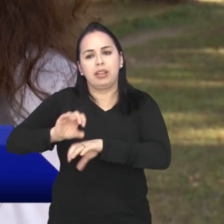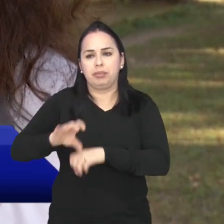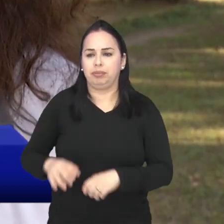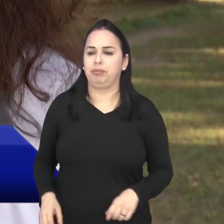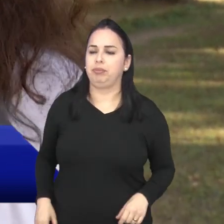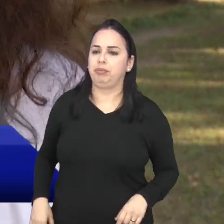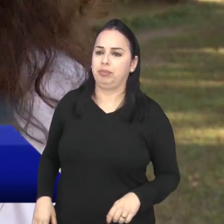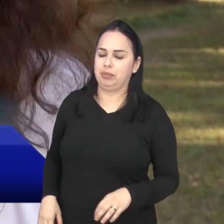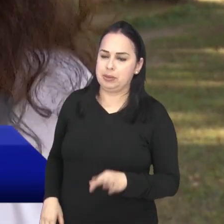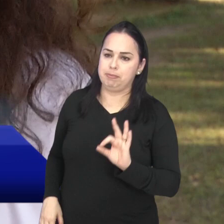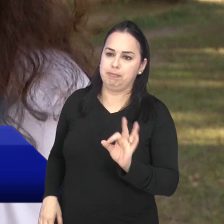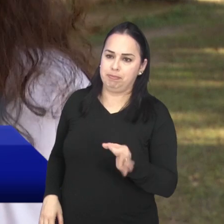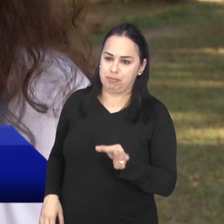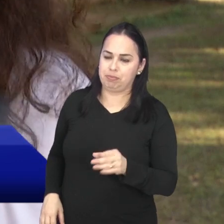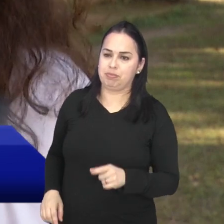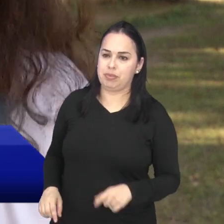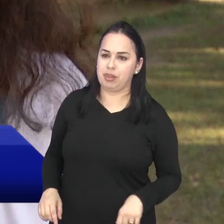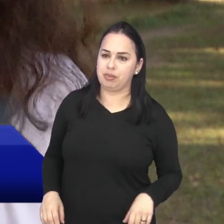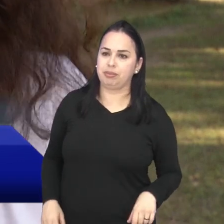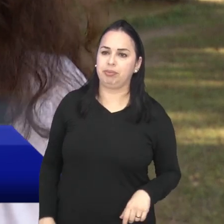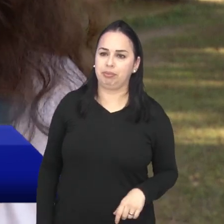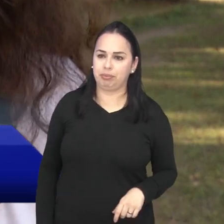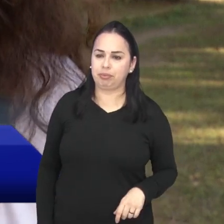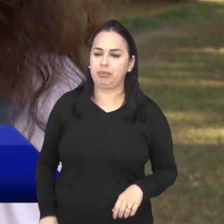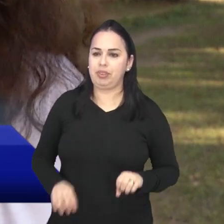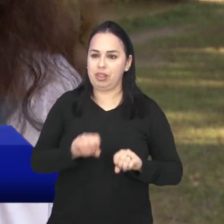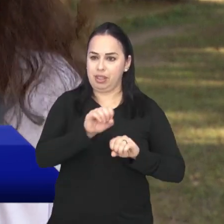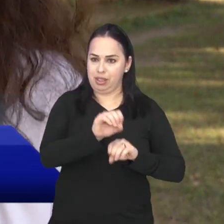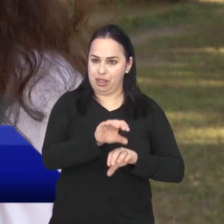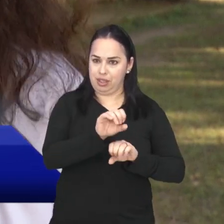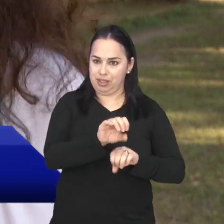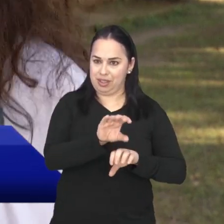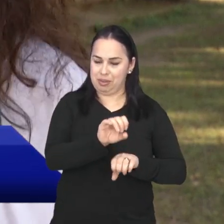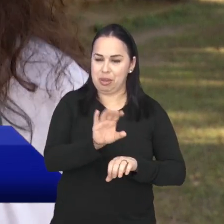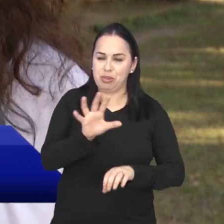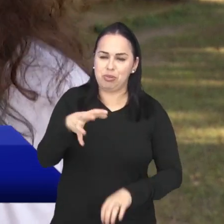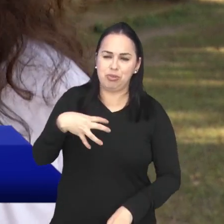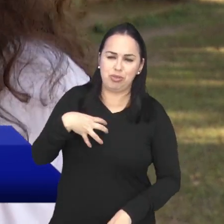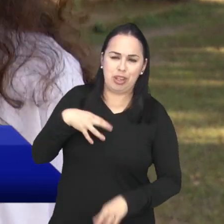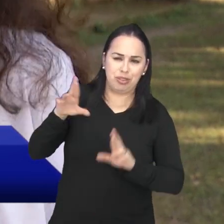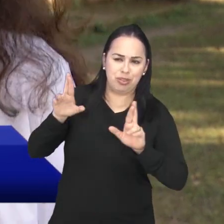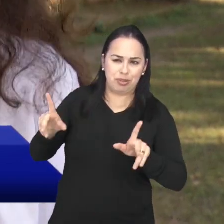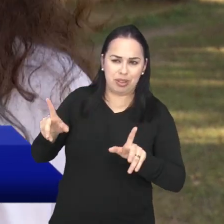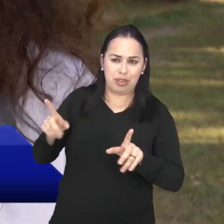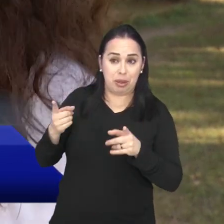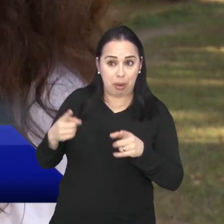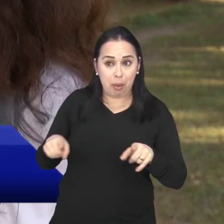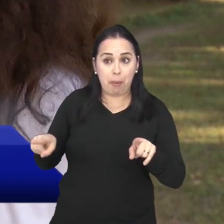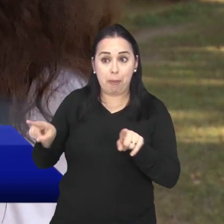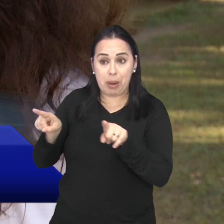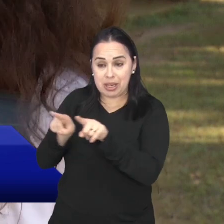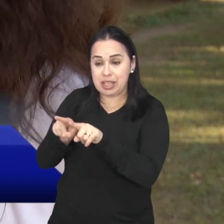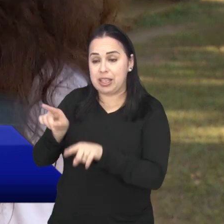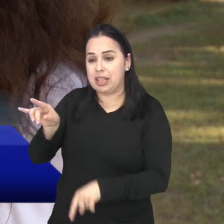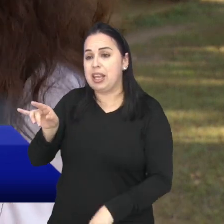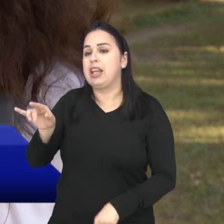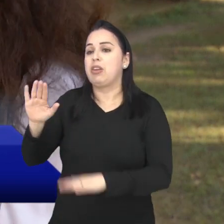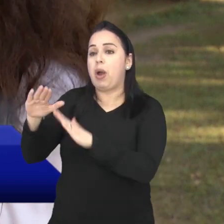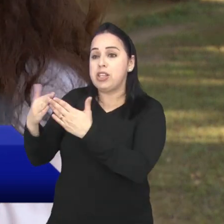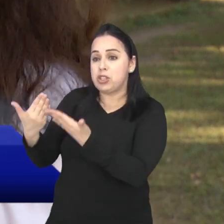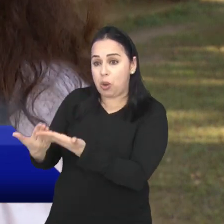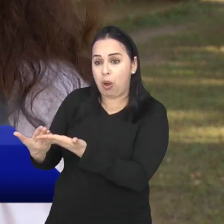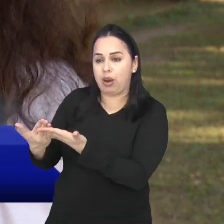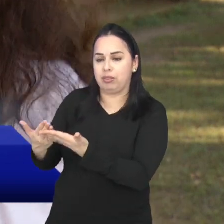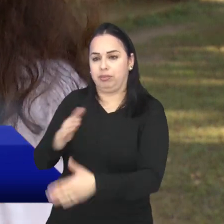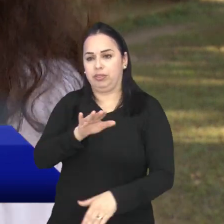de educação? A gente fala aqui que a gente trabalha com a educação não formal, em parceria com a educação